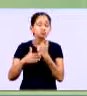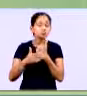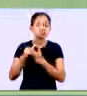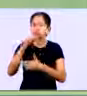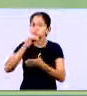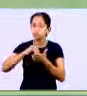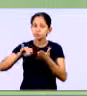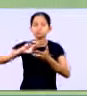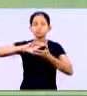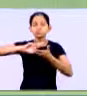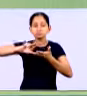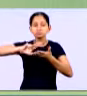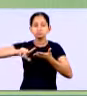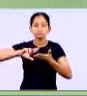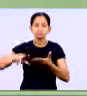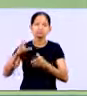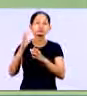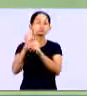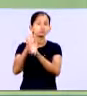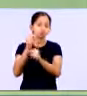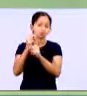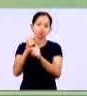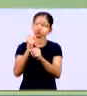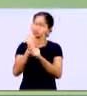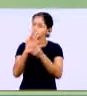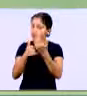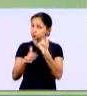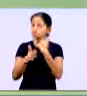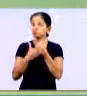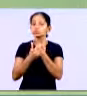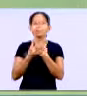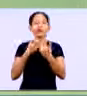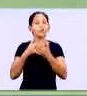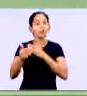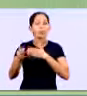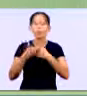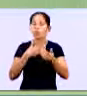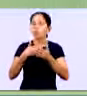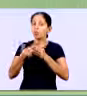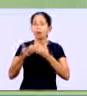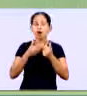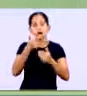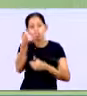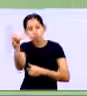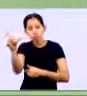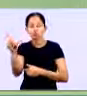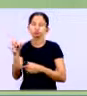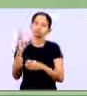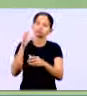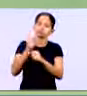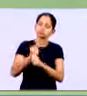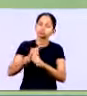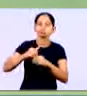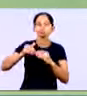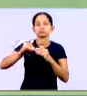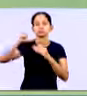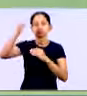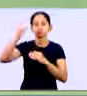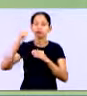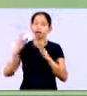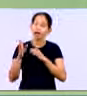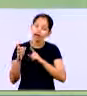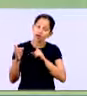impostos não restituíveis, né, sobre a compra, e quaisquer custos diretamente atribuíveis para colocar o ativo em